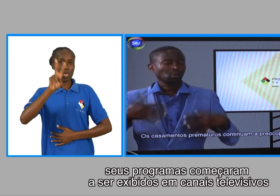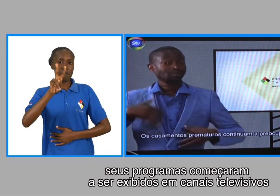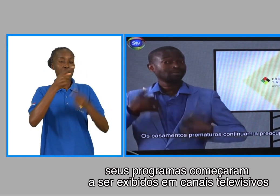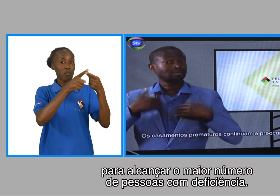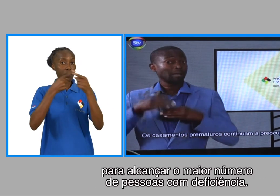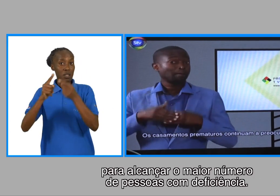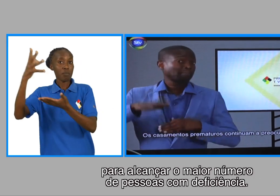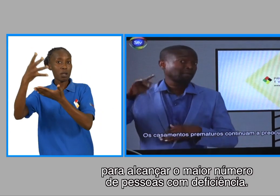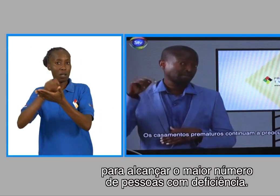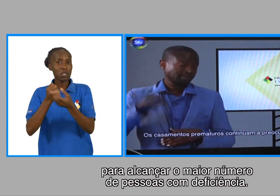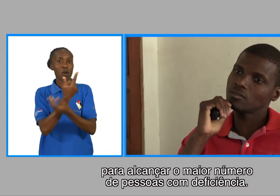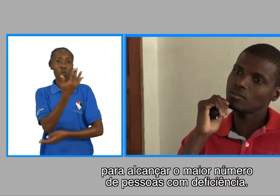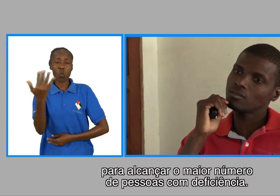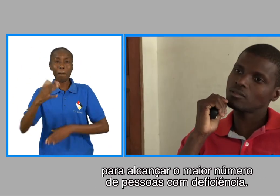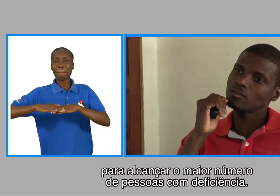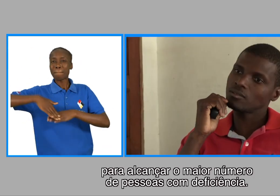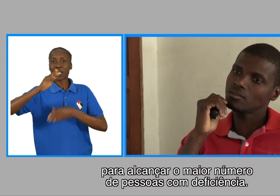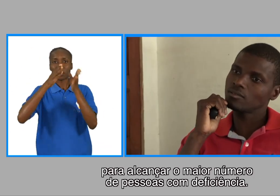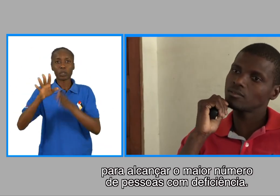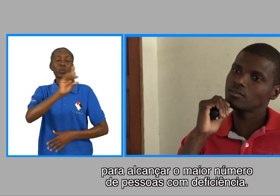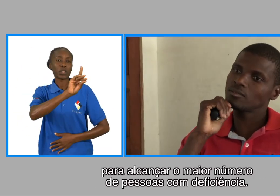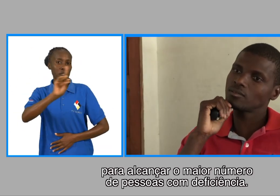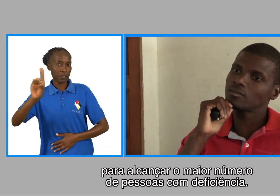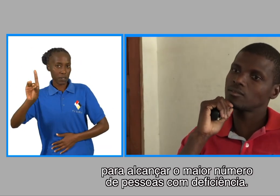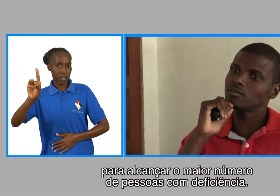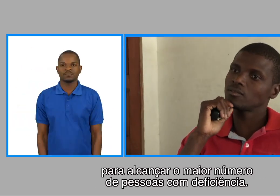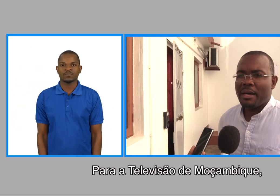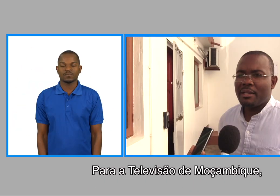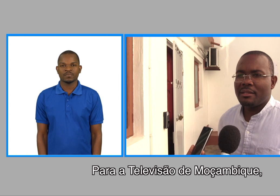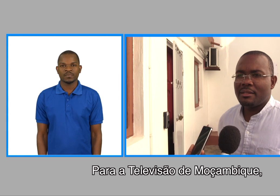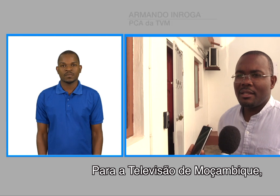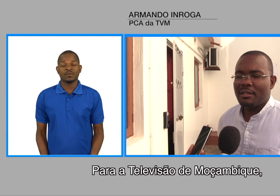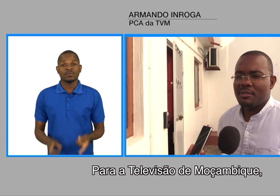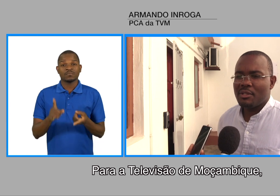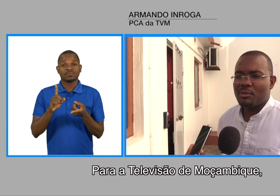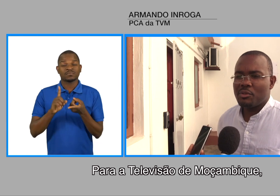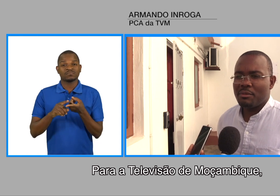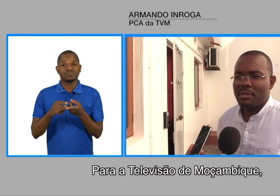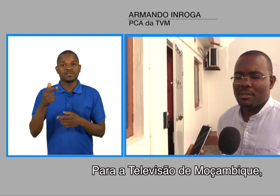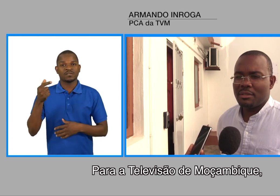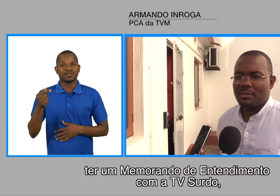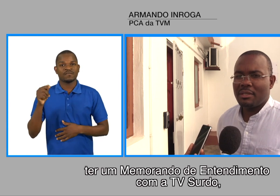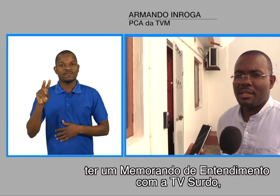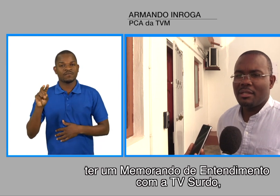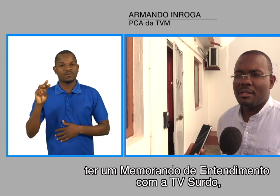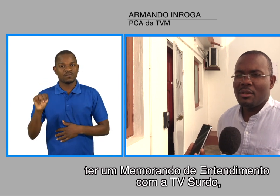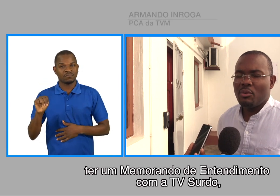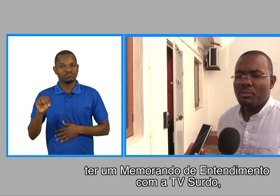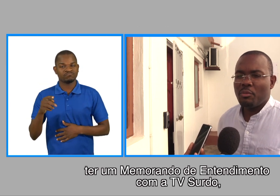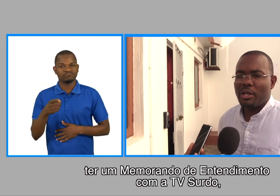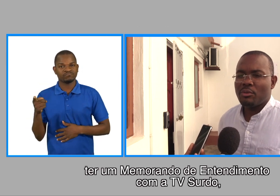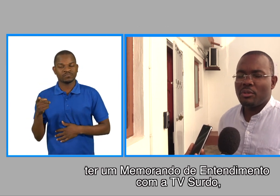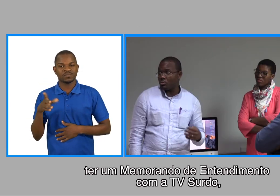televisivos para alcançar o maior número de pessoas com deficiência. Para a televisão de Moçambique, ter